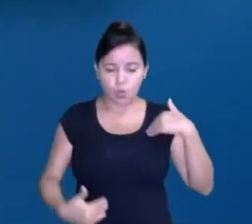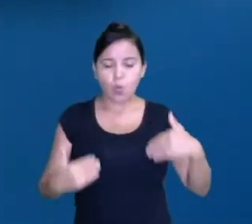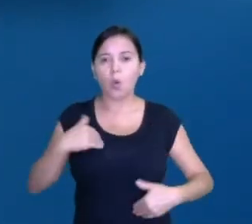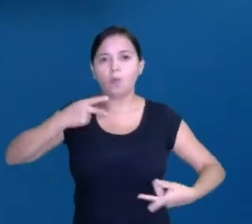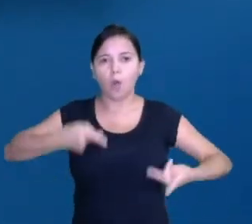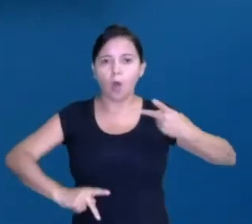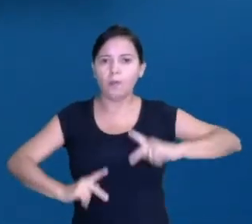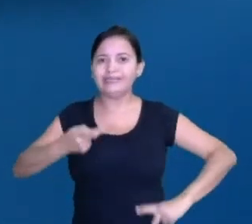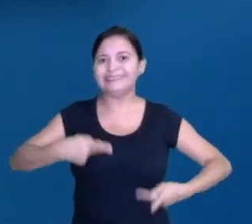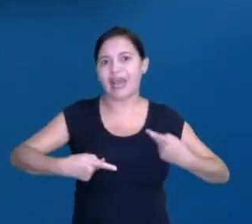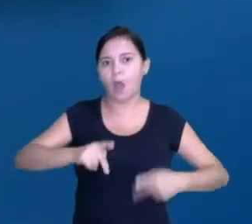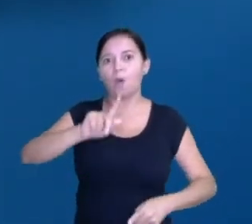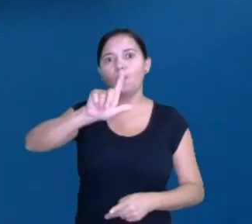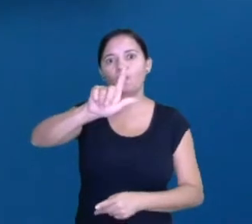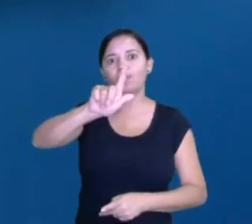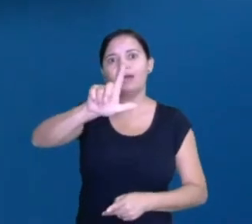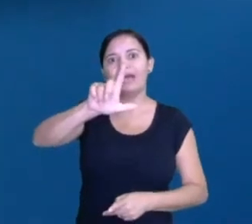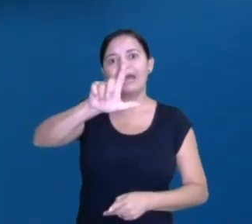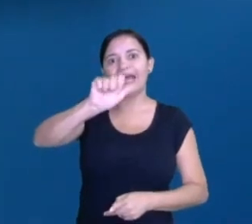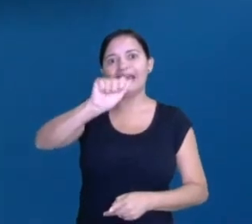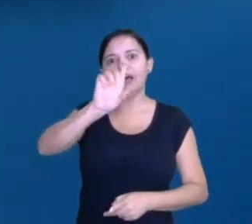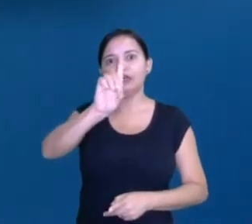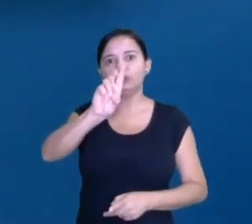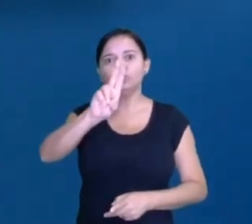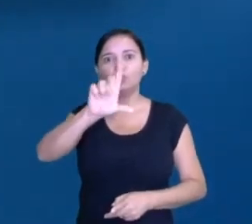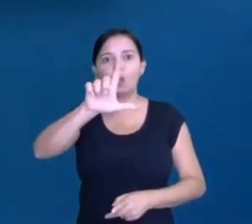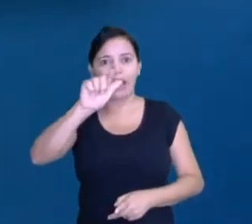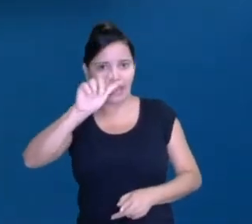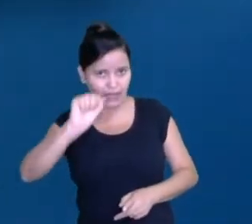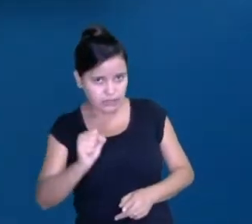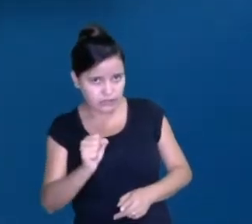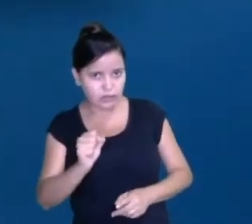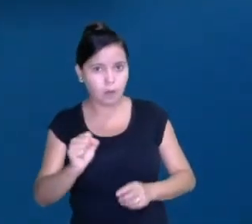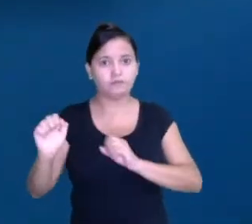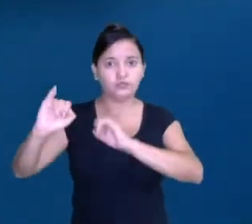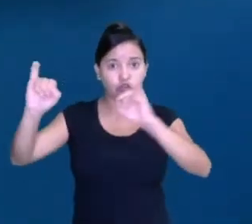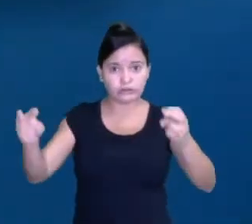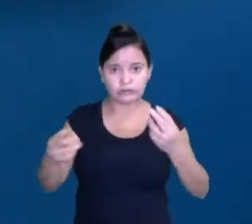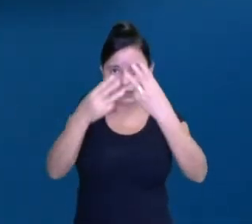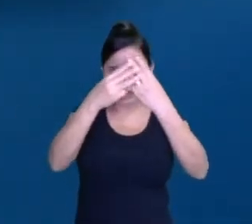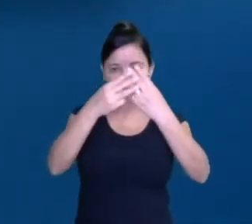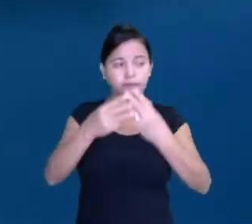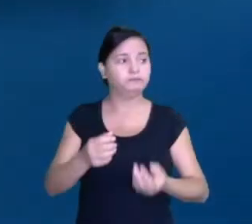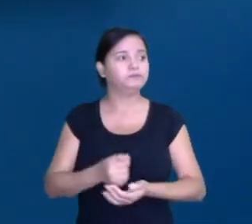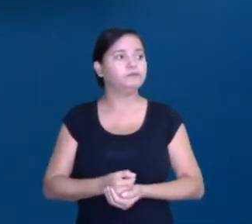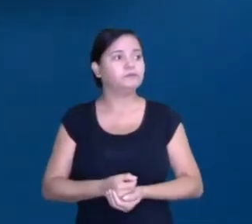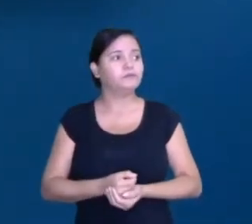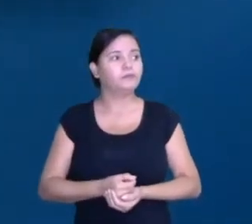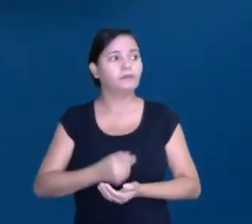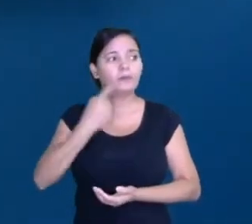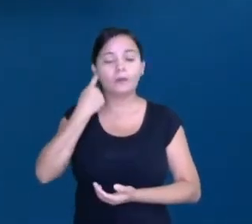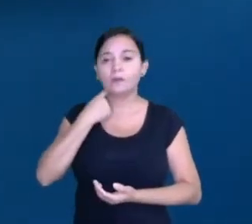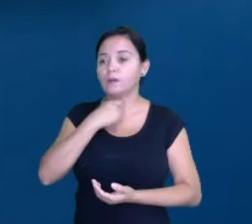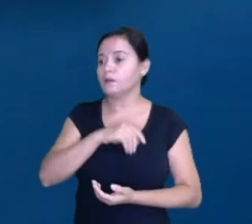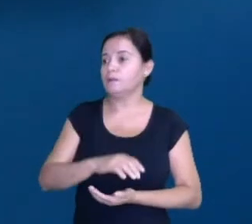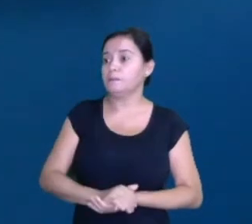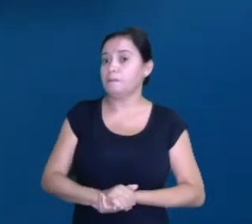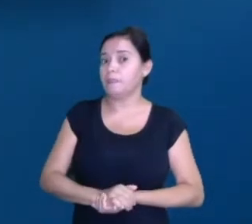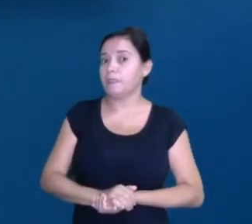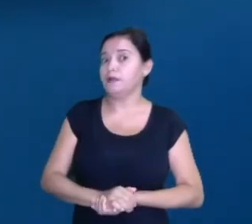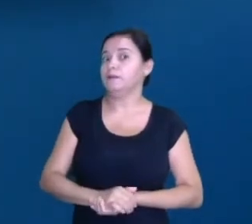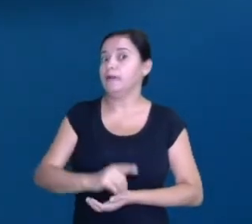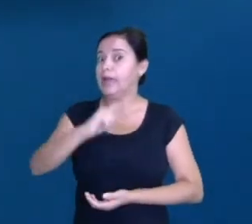função relevante, tá? Então, produção, por favor, o nosso próximo slide. E aí, lá, quando a gente fala